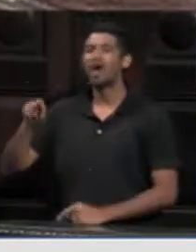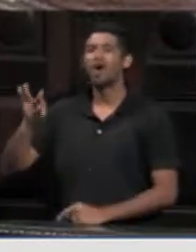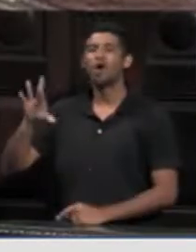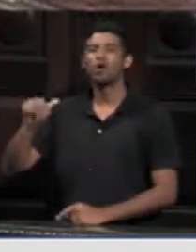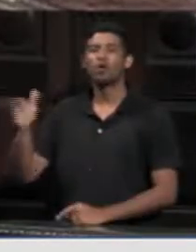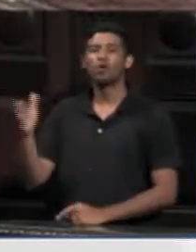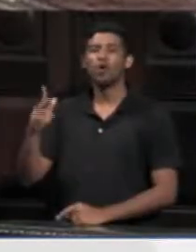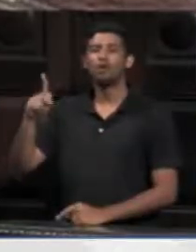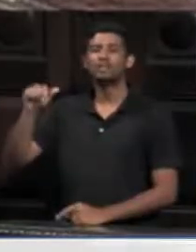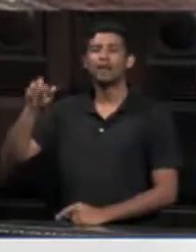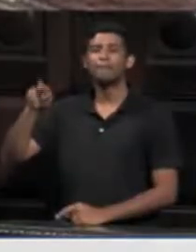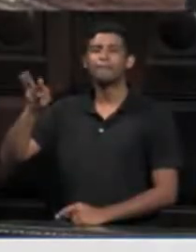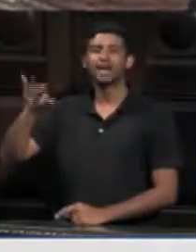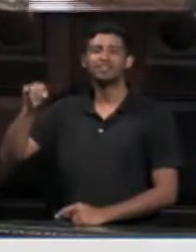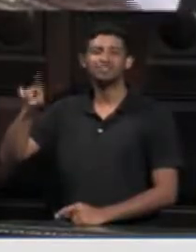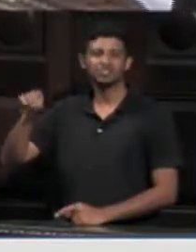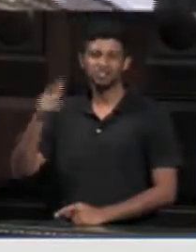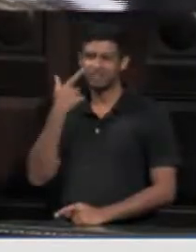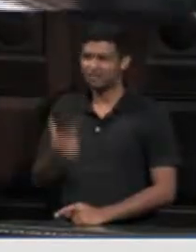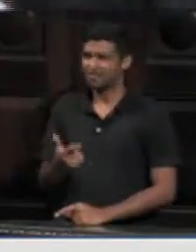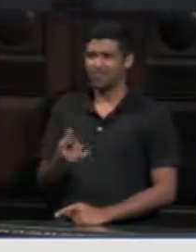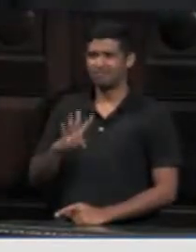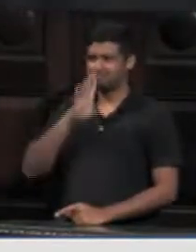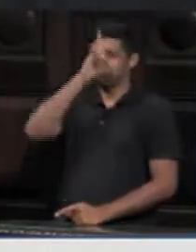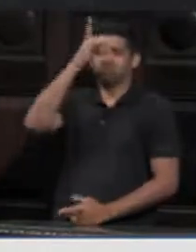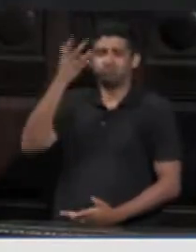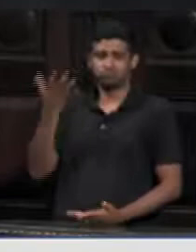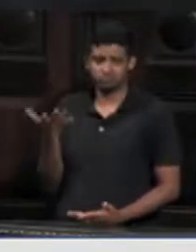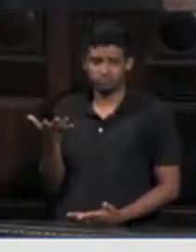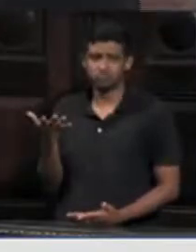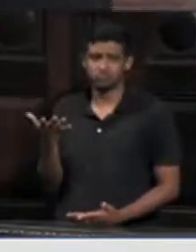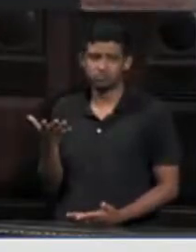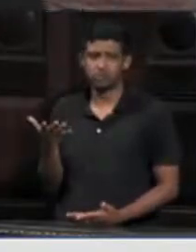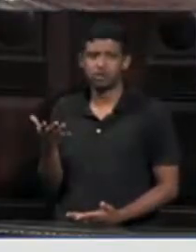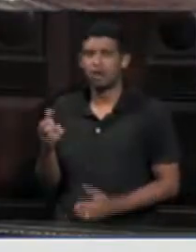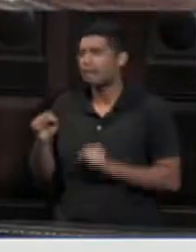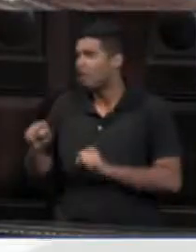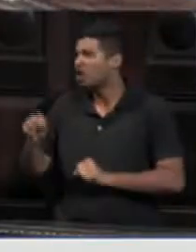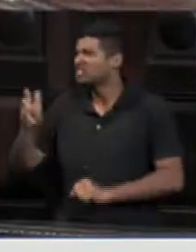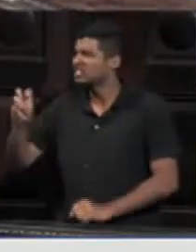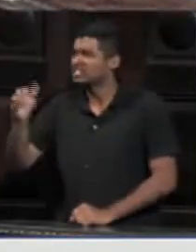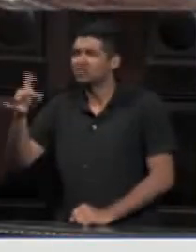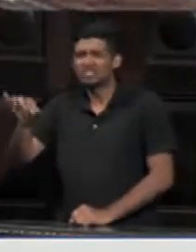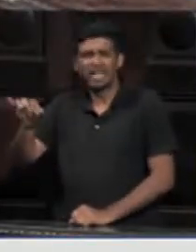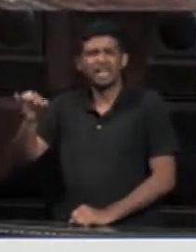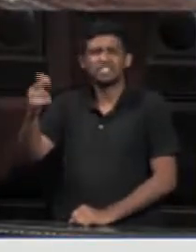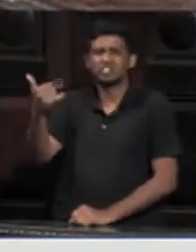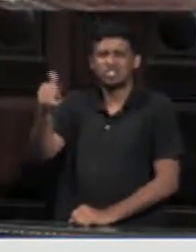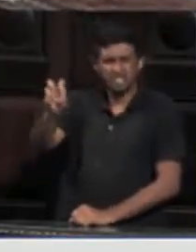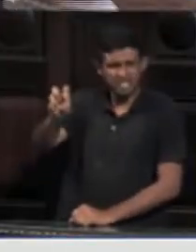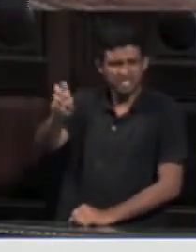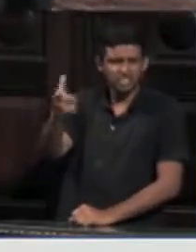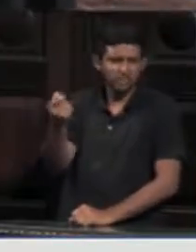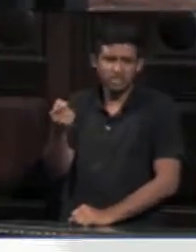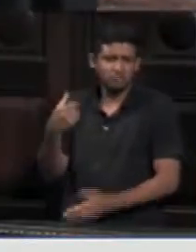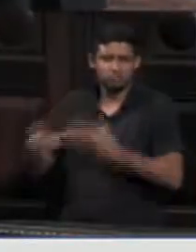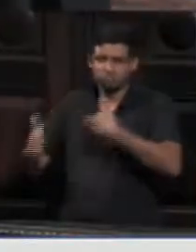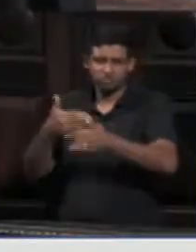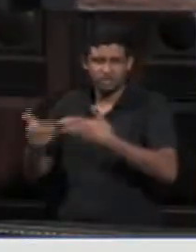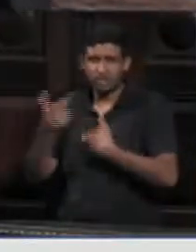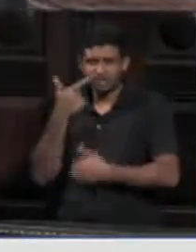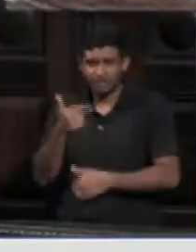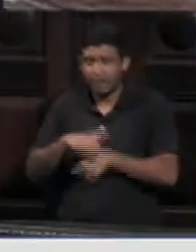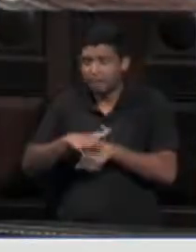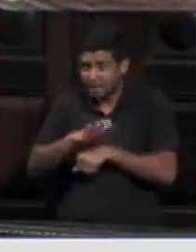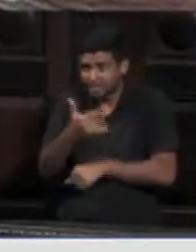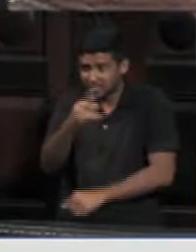colocar contrapartida é um equívoco, seja ela de 5, de 10, de 15 ou de 20. Mas 10% já é melhor